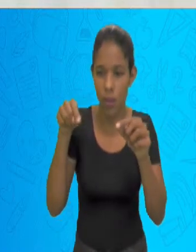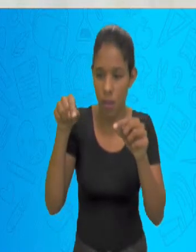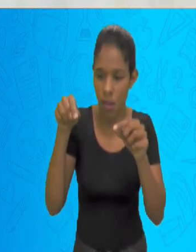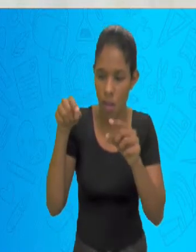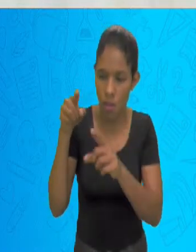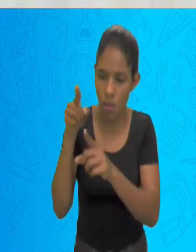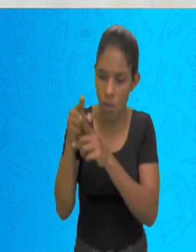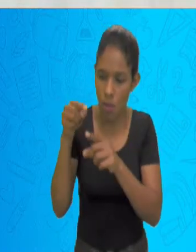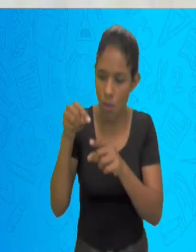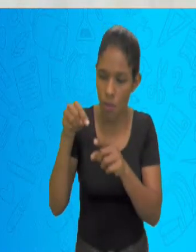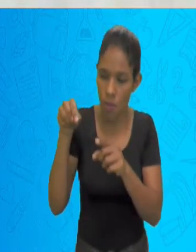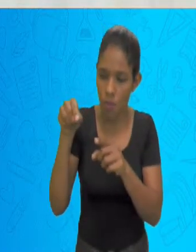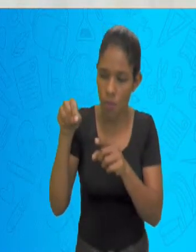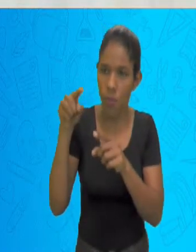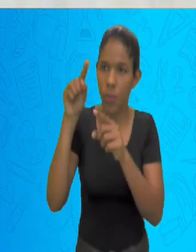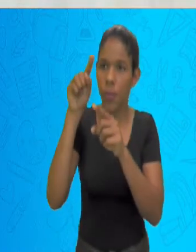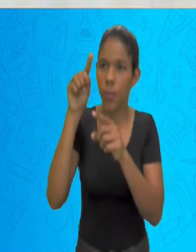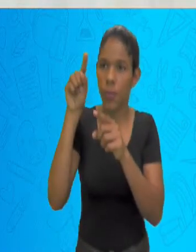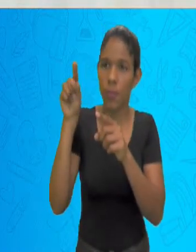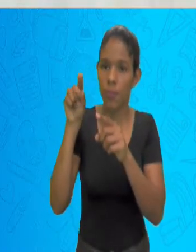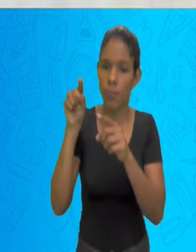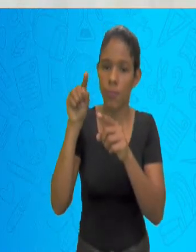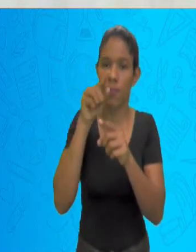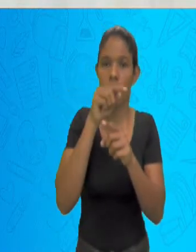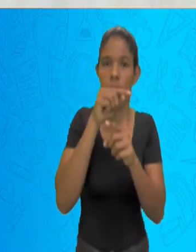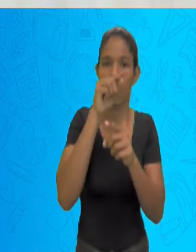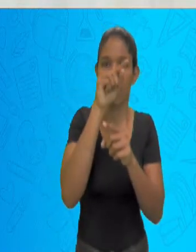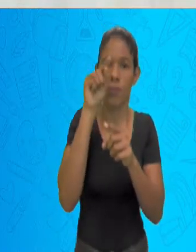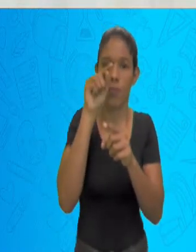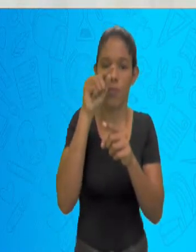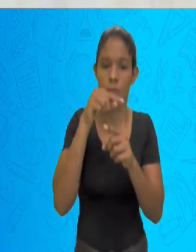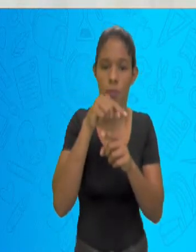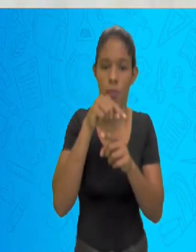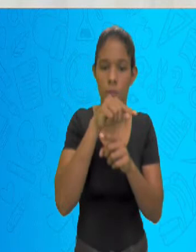nessa parte aqui, eu vou chamar então de